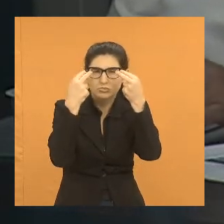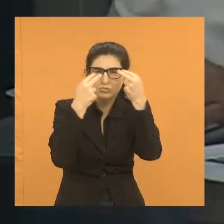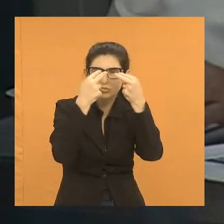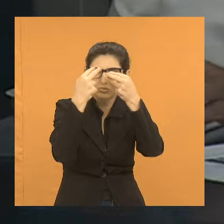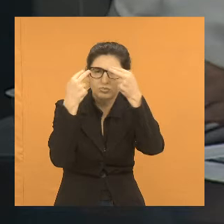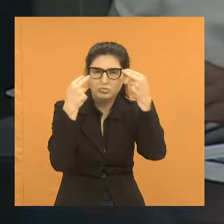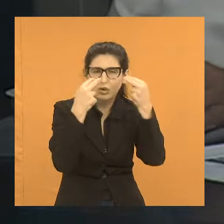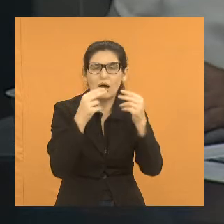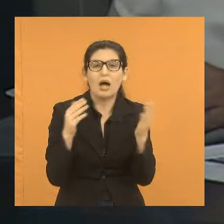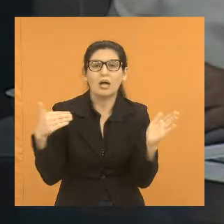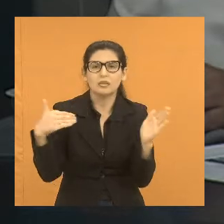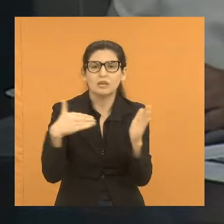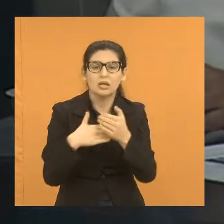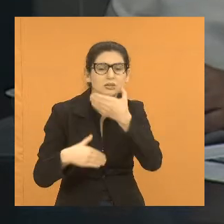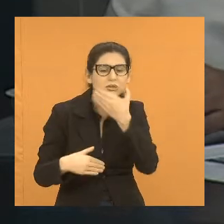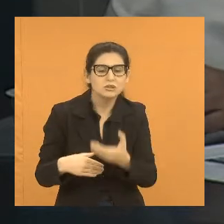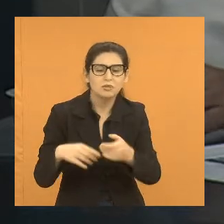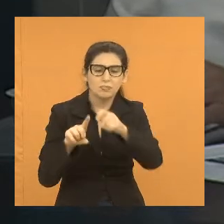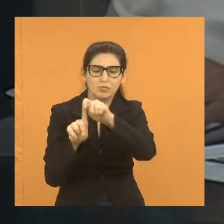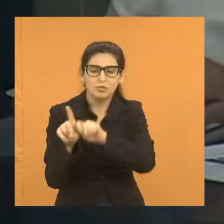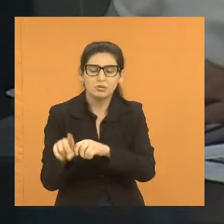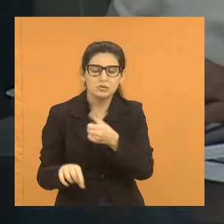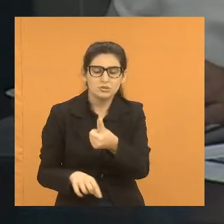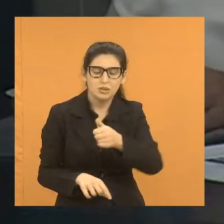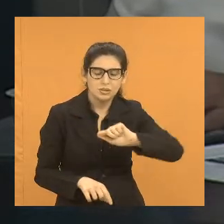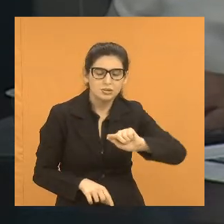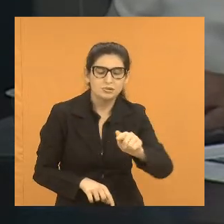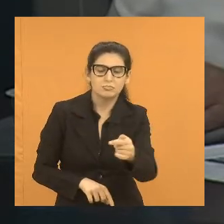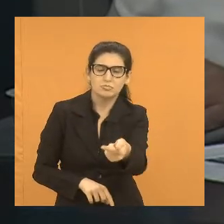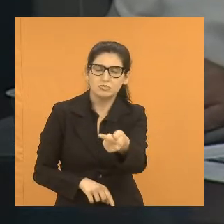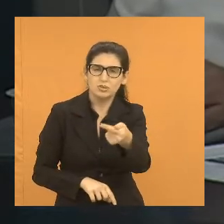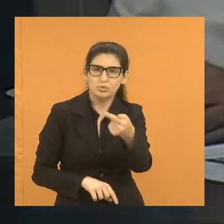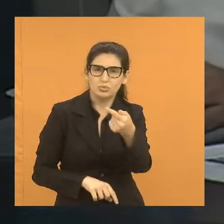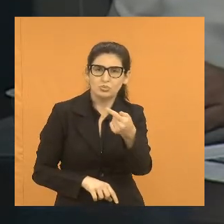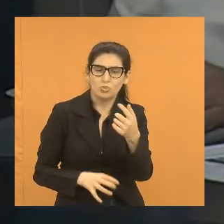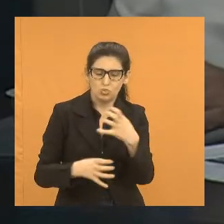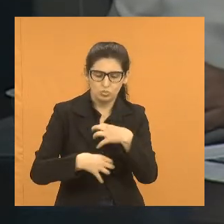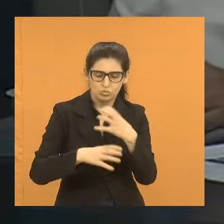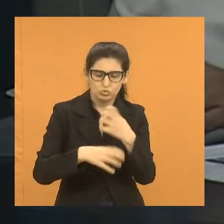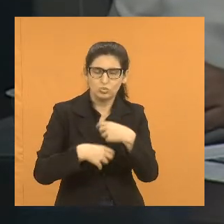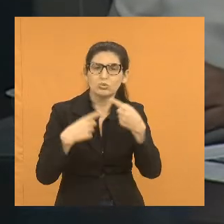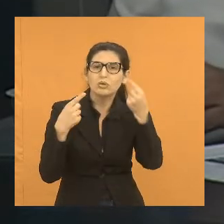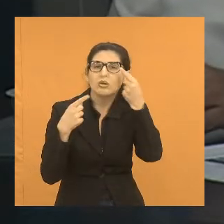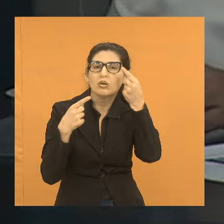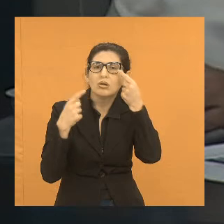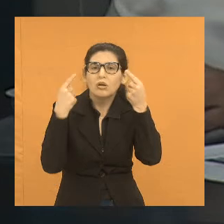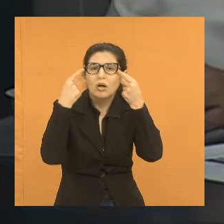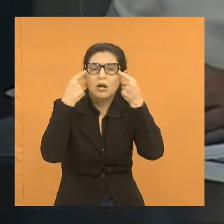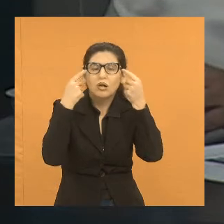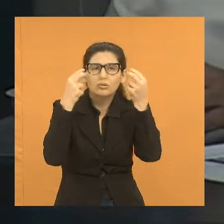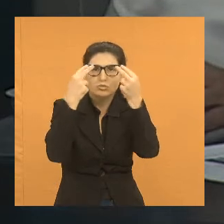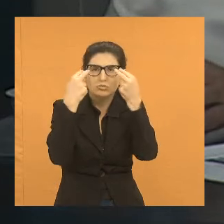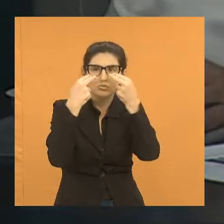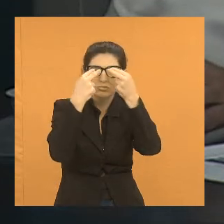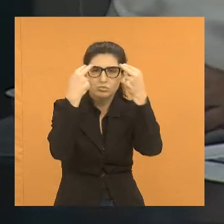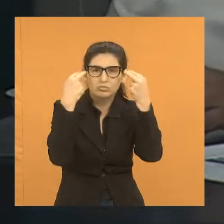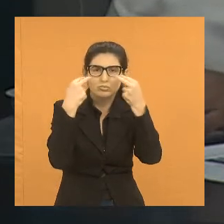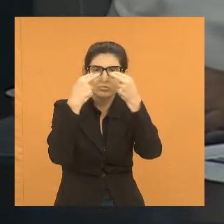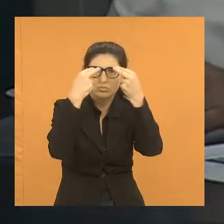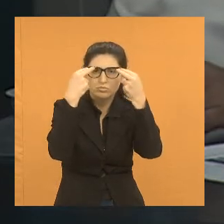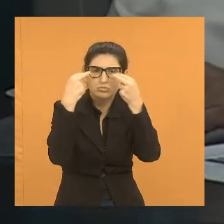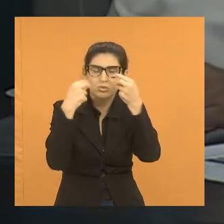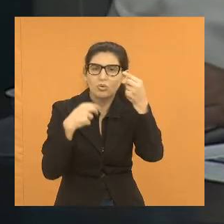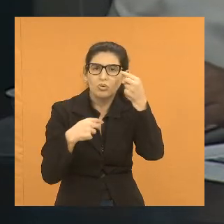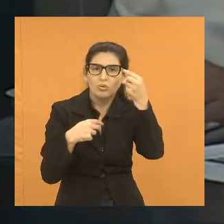estaremos fazendo 6.000 mapeamentos de retina. Com isso, eu acredito que a gente vai ficar